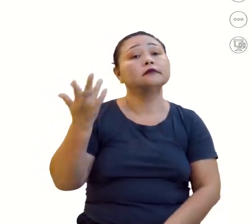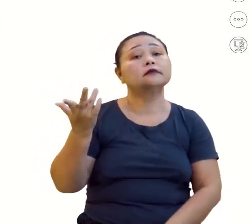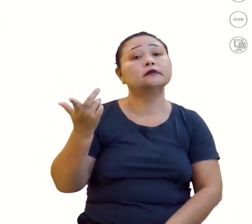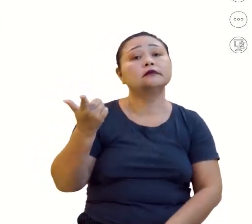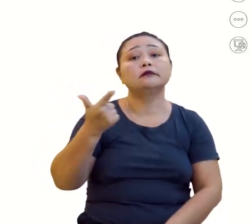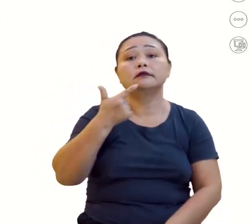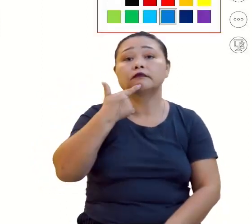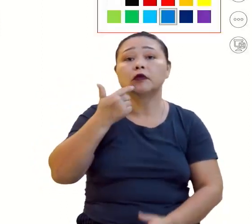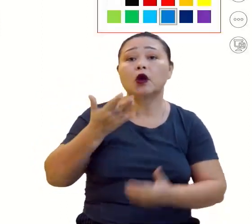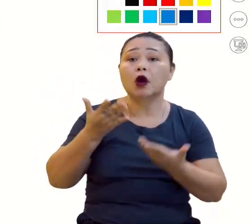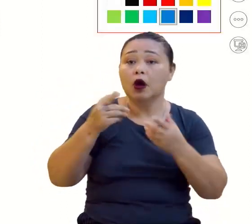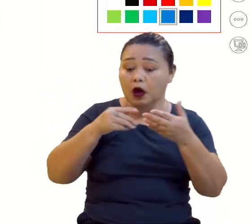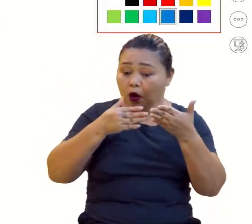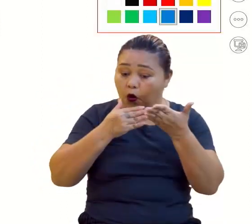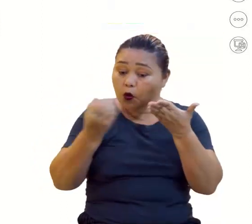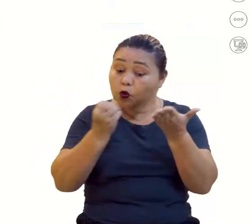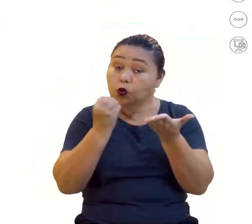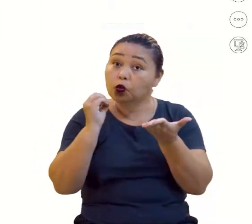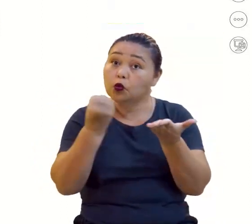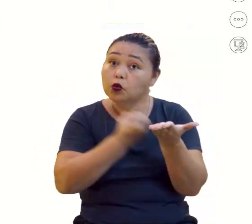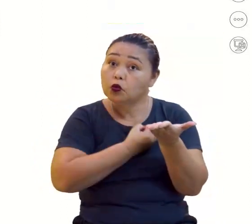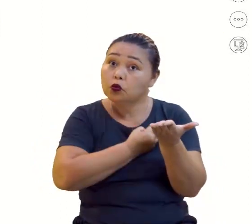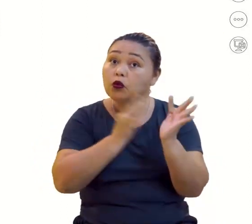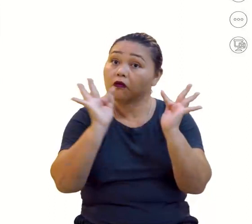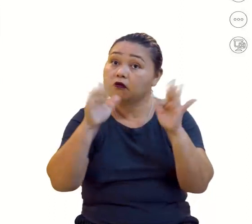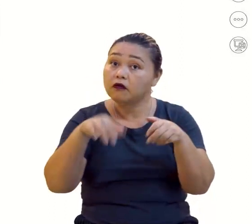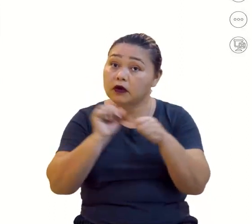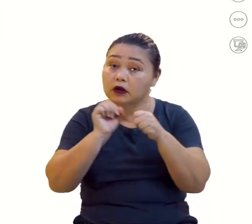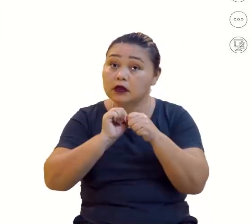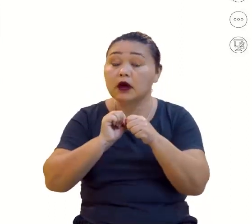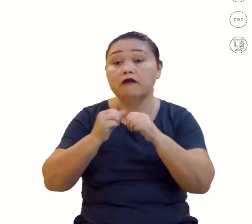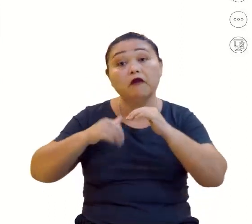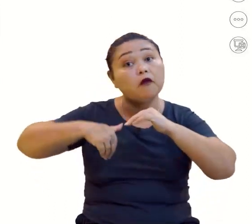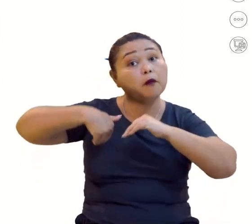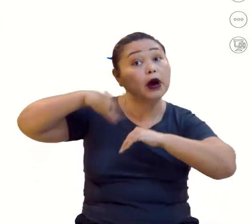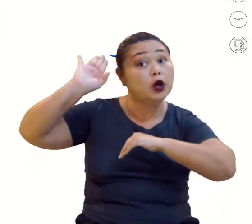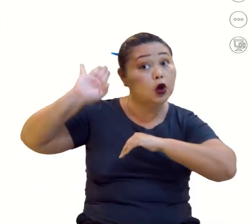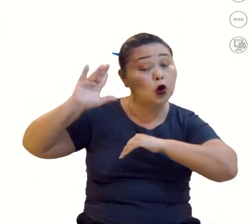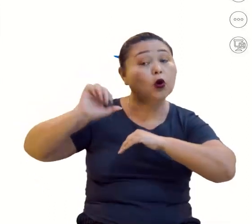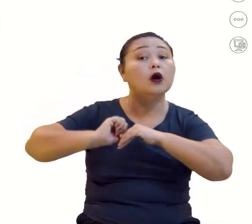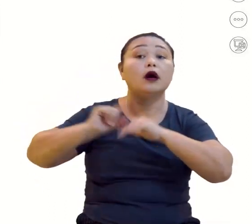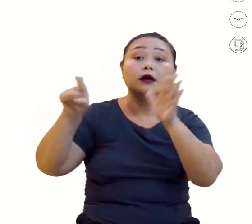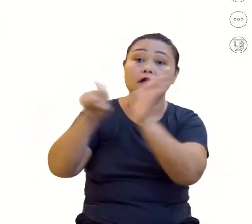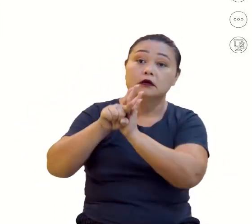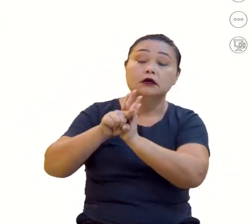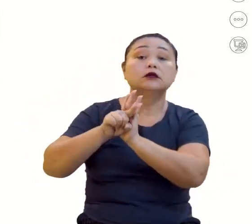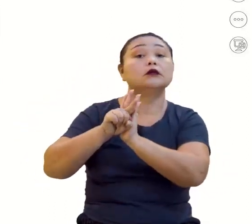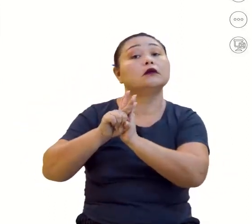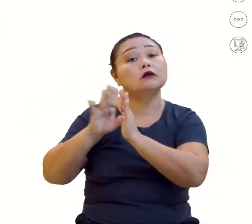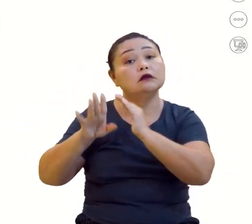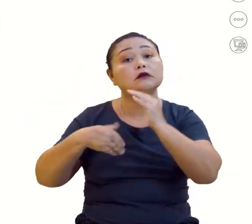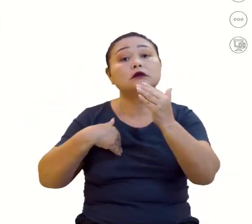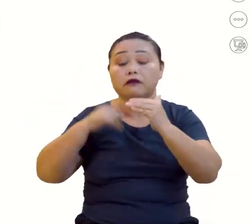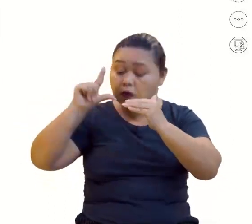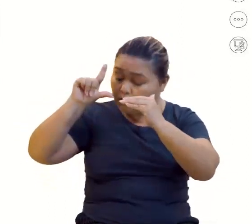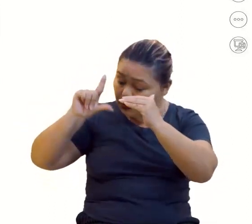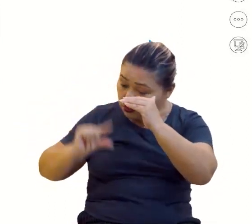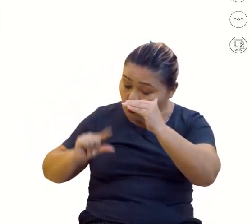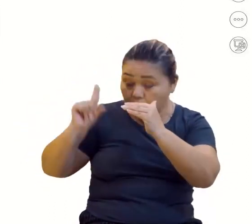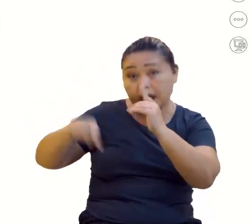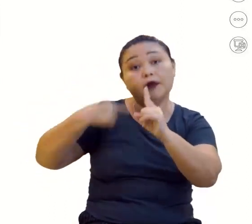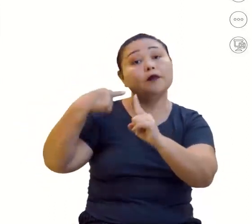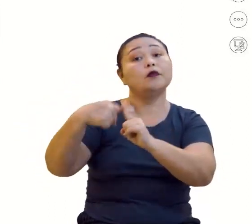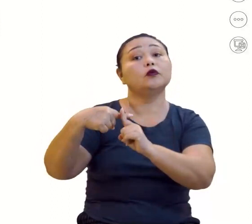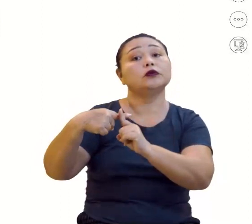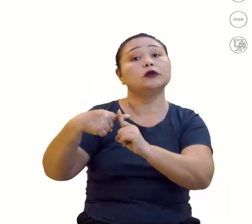maior do que o número inicial, expoente negativo. Se for menor, expoente positivo. Ou